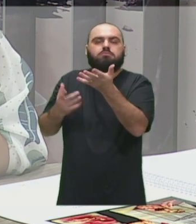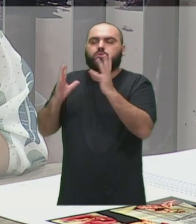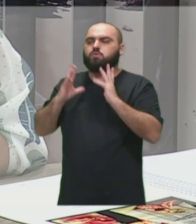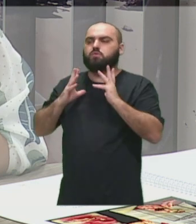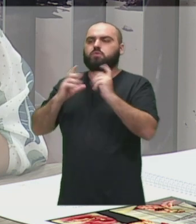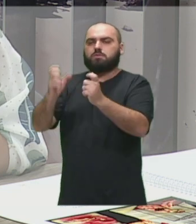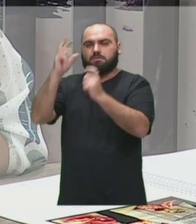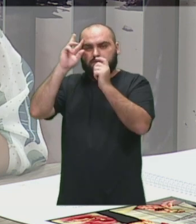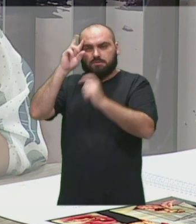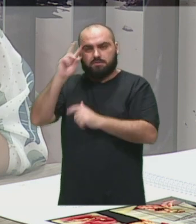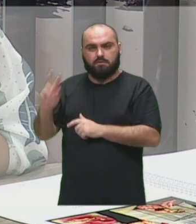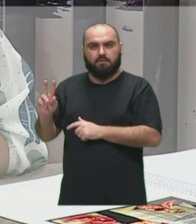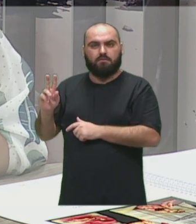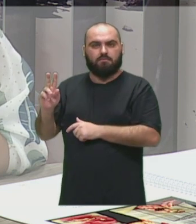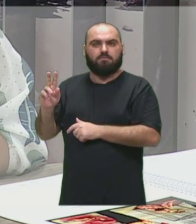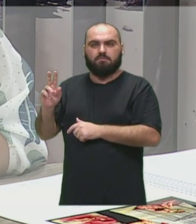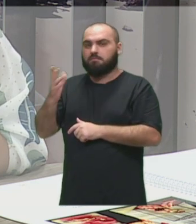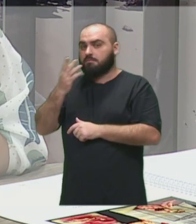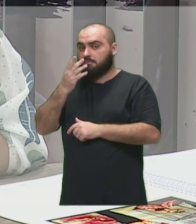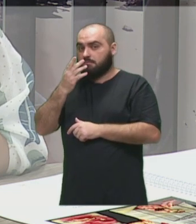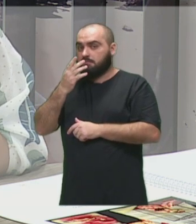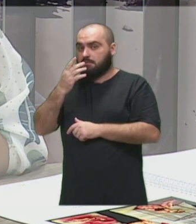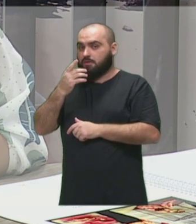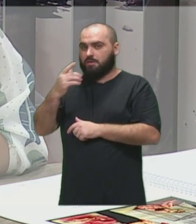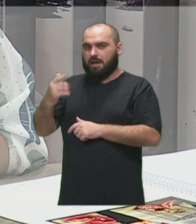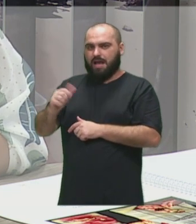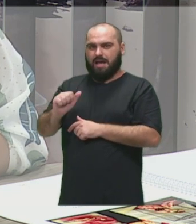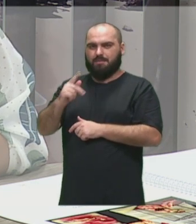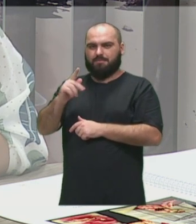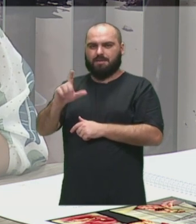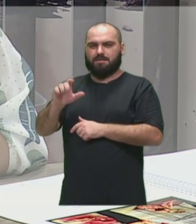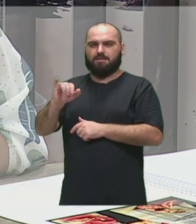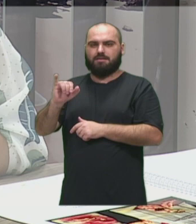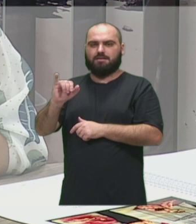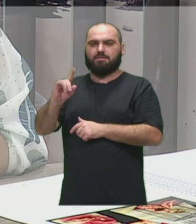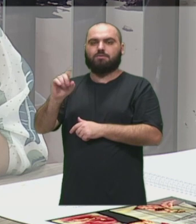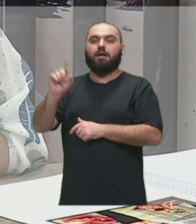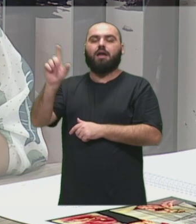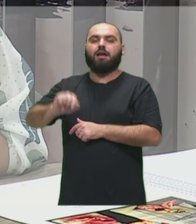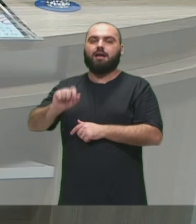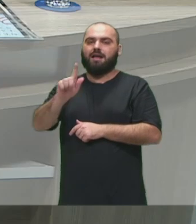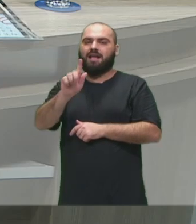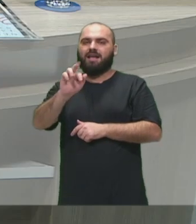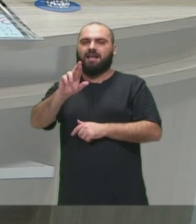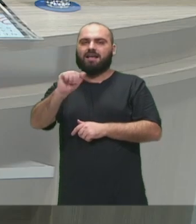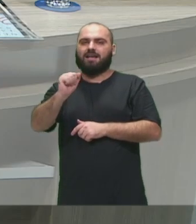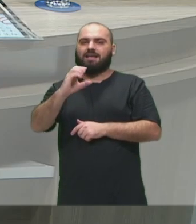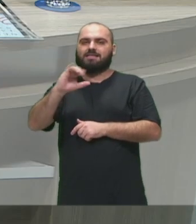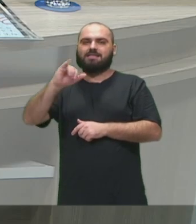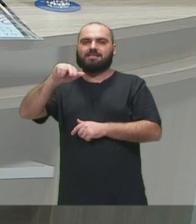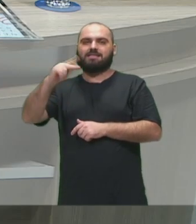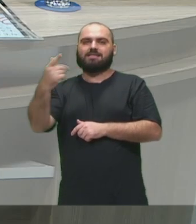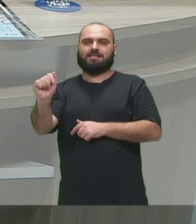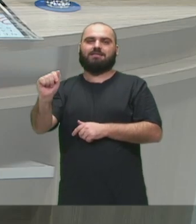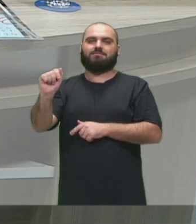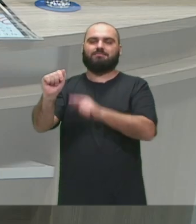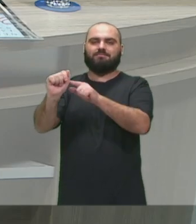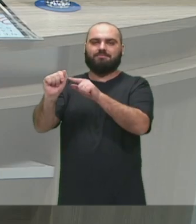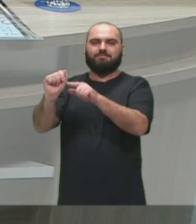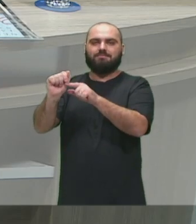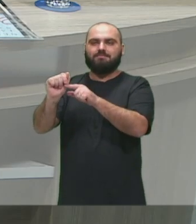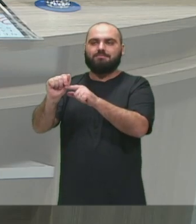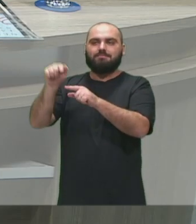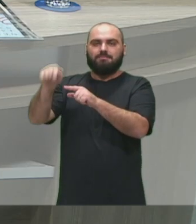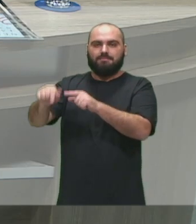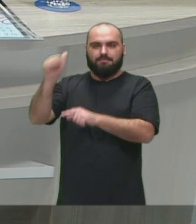falando do meu apelido, que o meu apelido, quando eu era criança, era Gracinha. Então, a história ali é a gracinha contando como